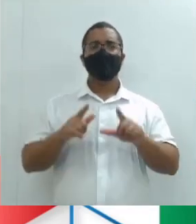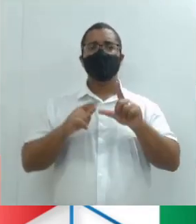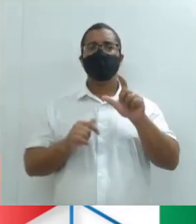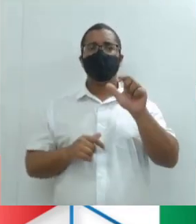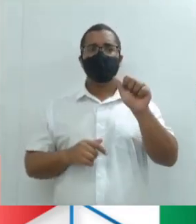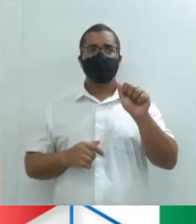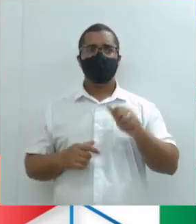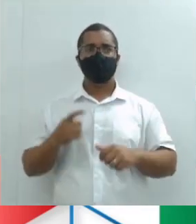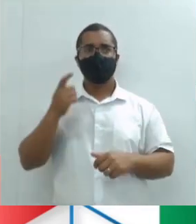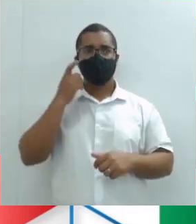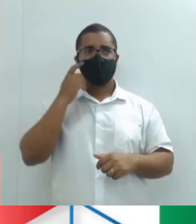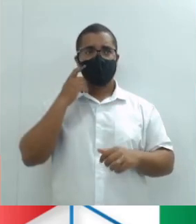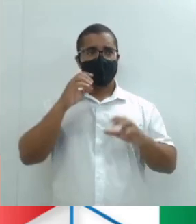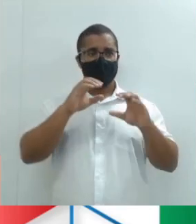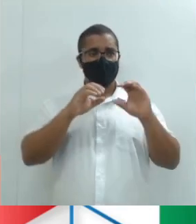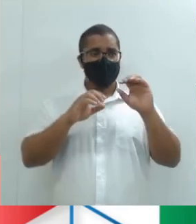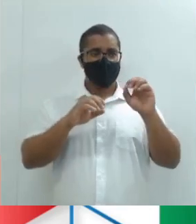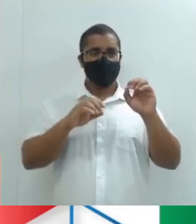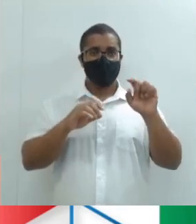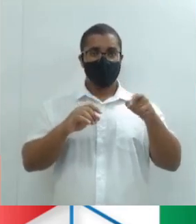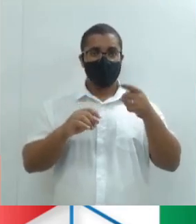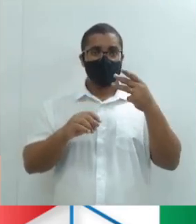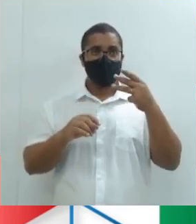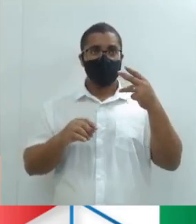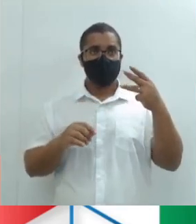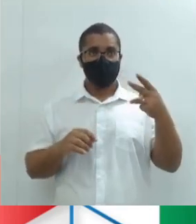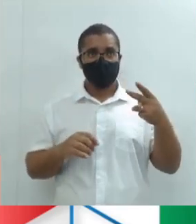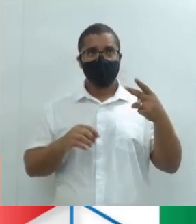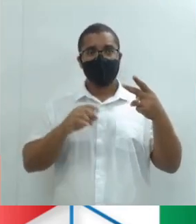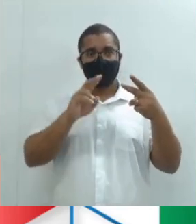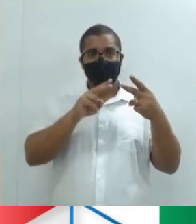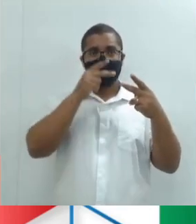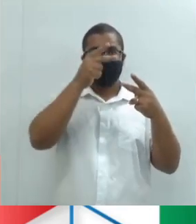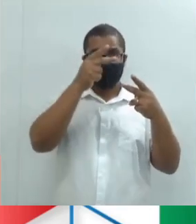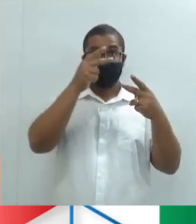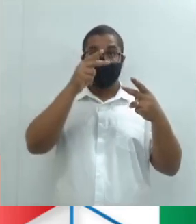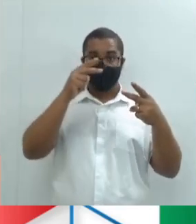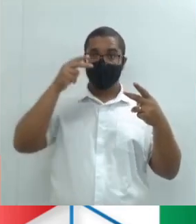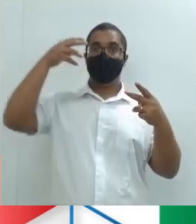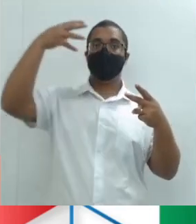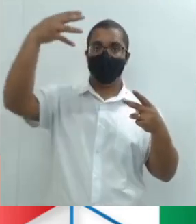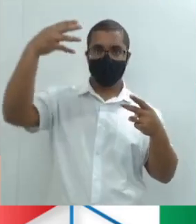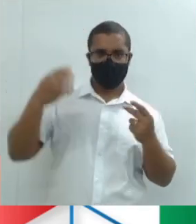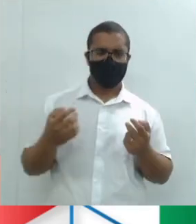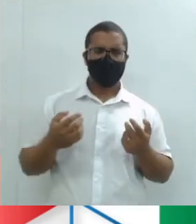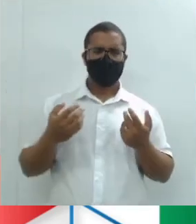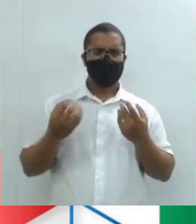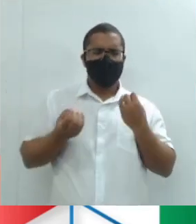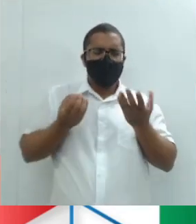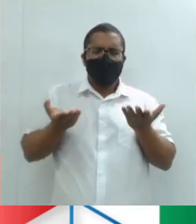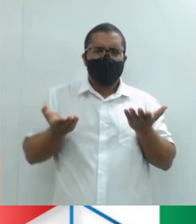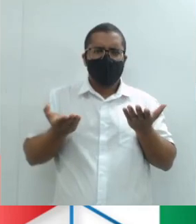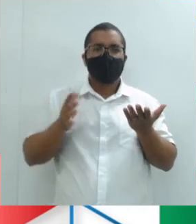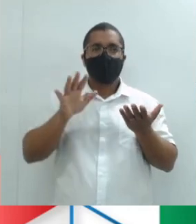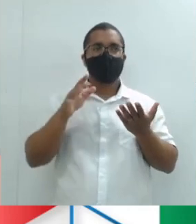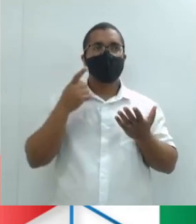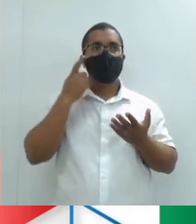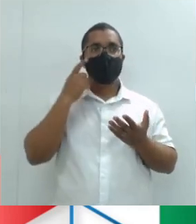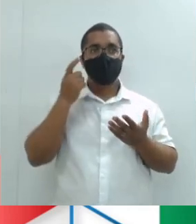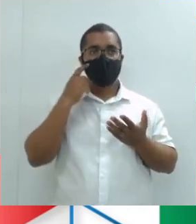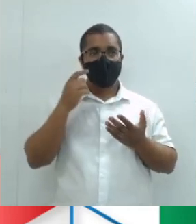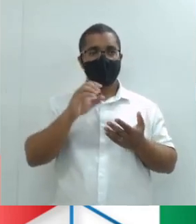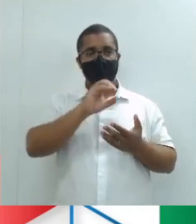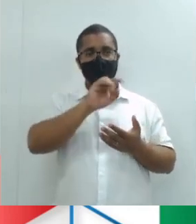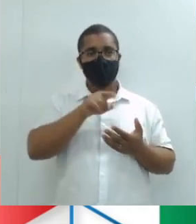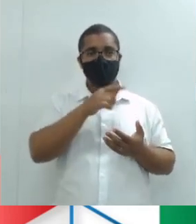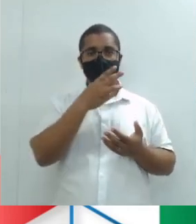A, item A, 0,32 elevado a 2 e também elevado a 4. Ora, vamos multiplicar